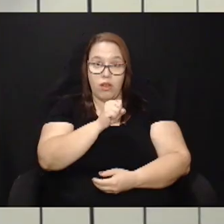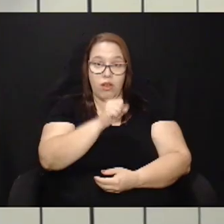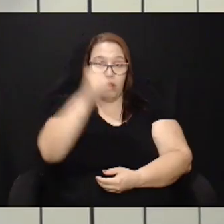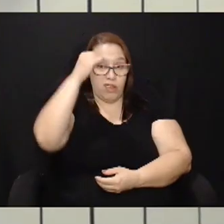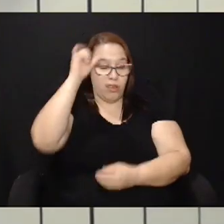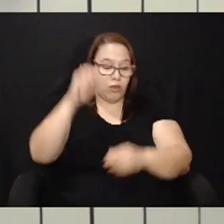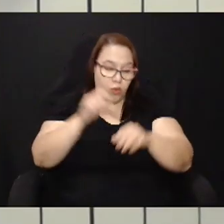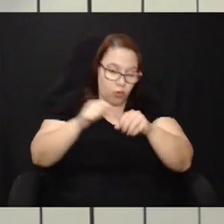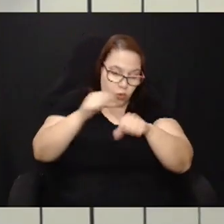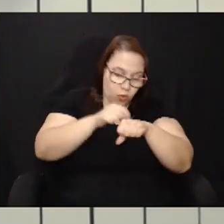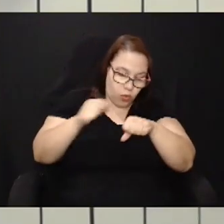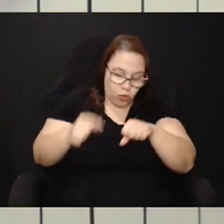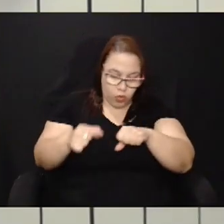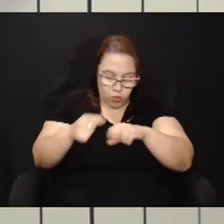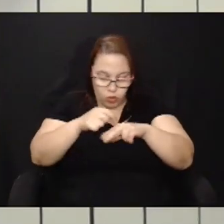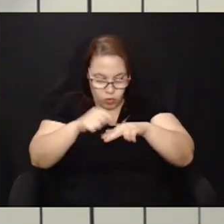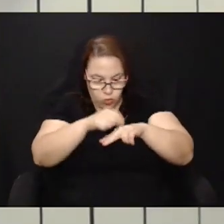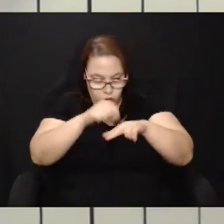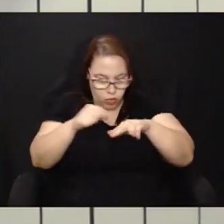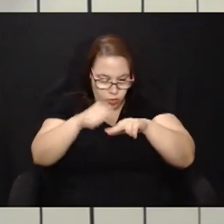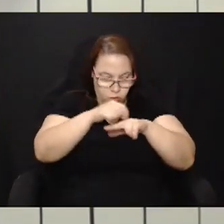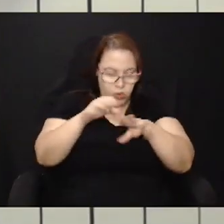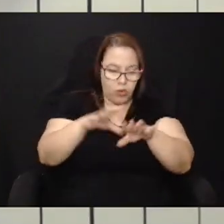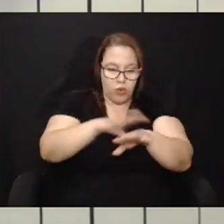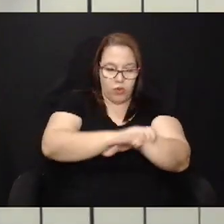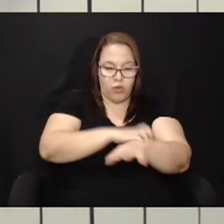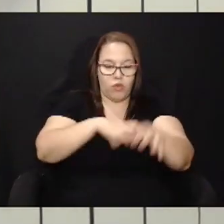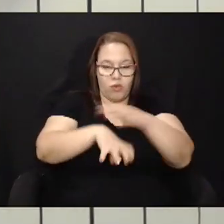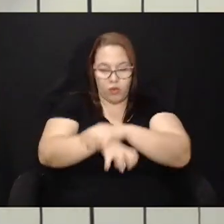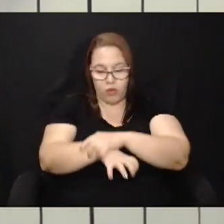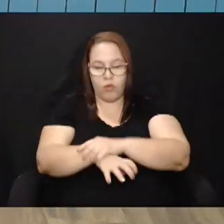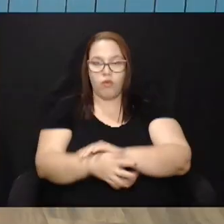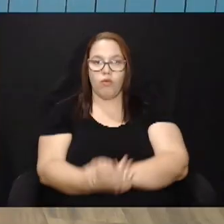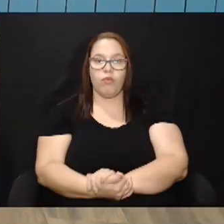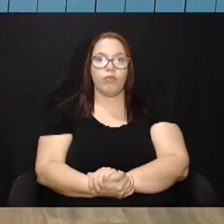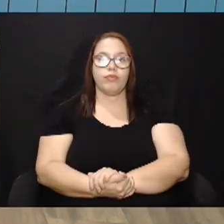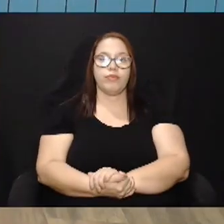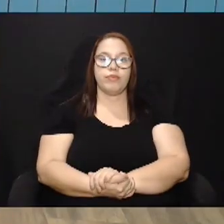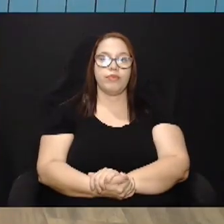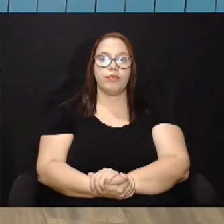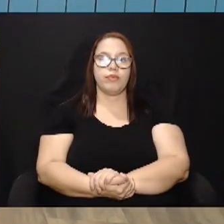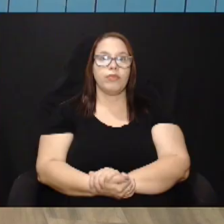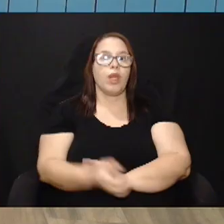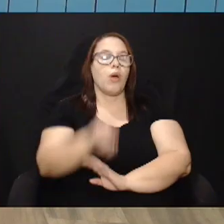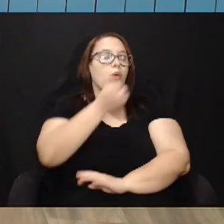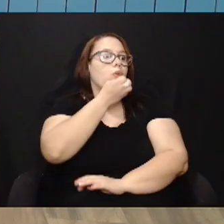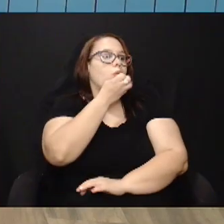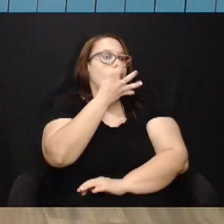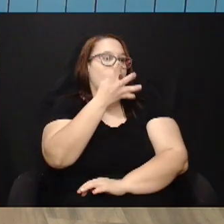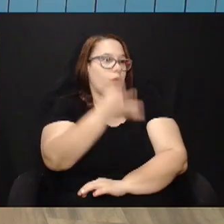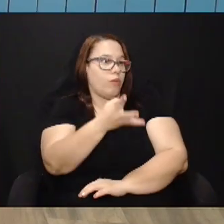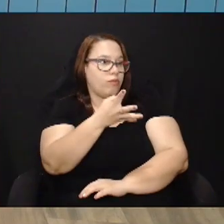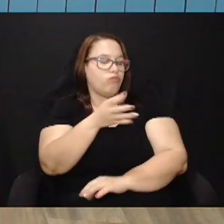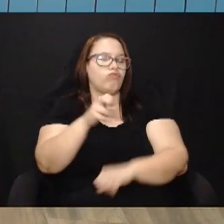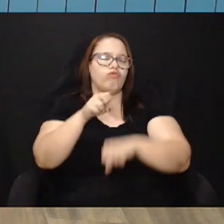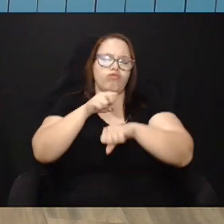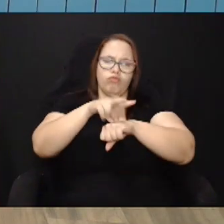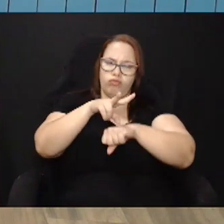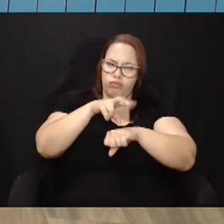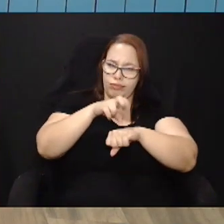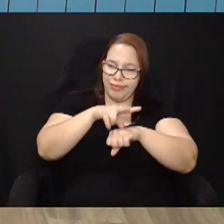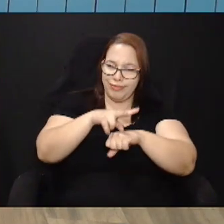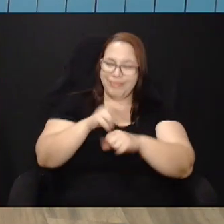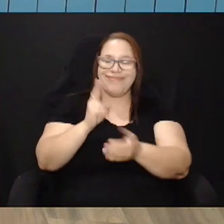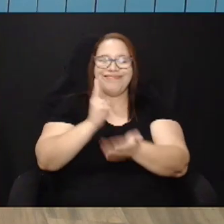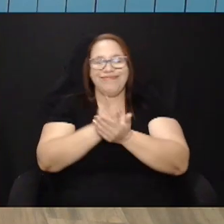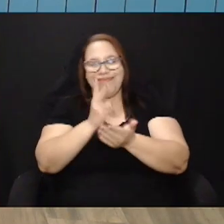carrapatos aderidos à roupa e ao corpo. Bom, vamos falar sobre emprego agora, é sempre bom, né? A semana